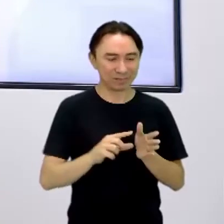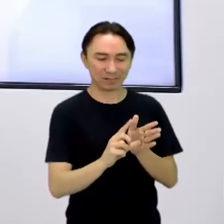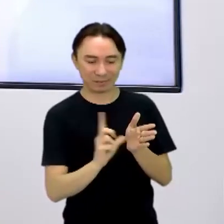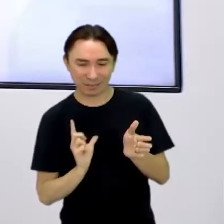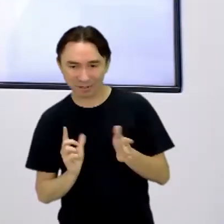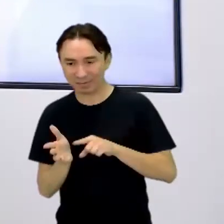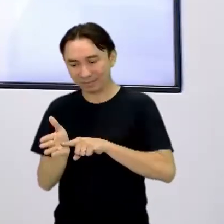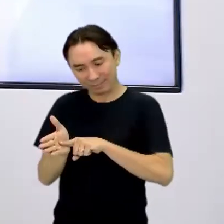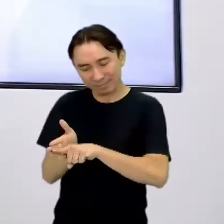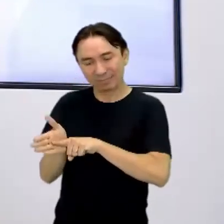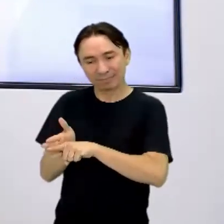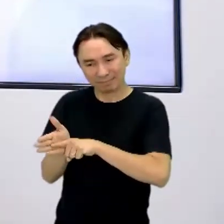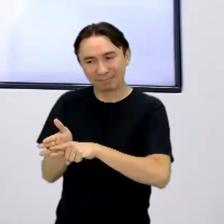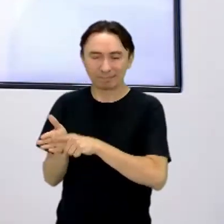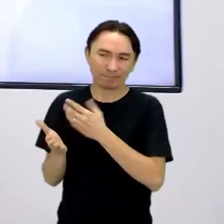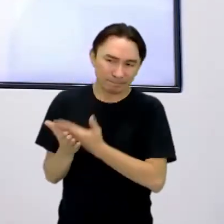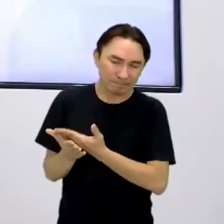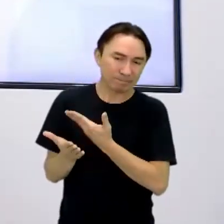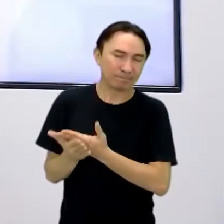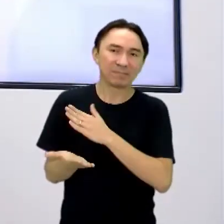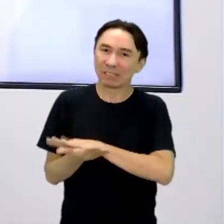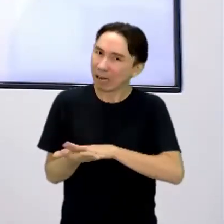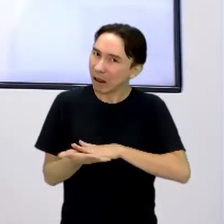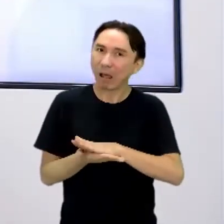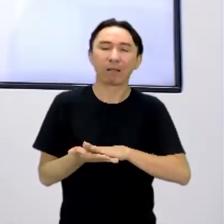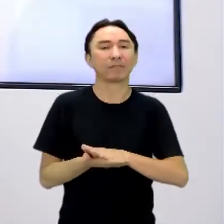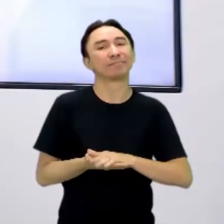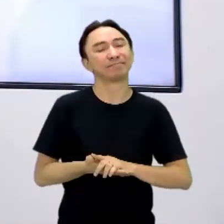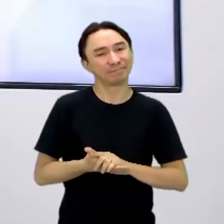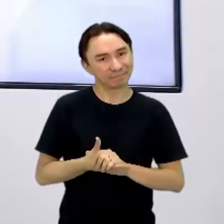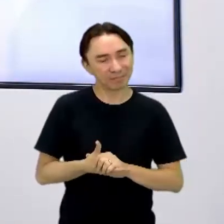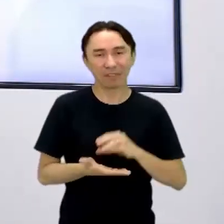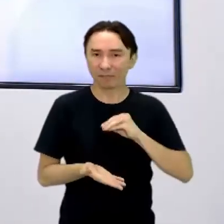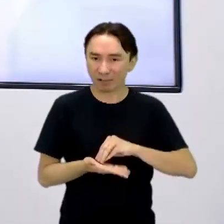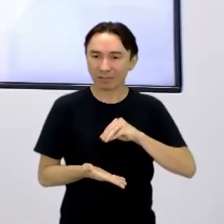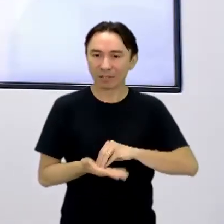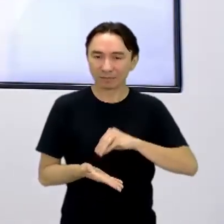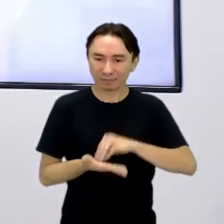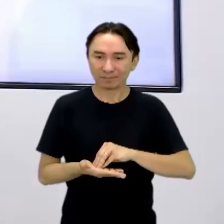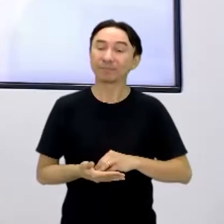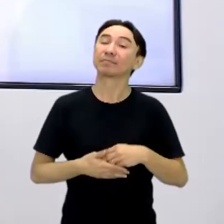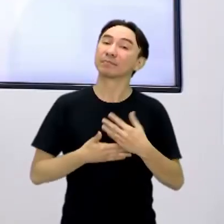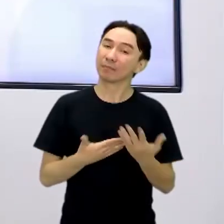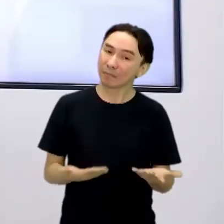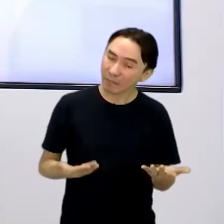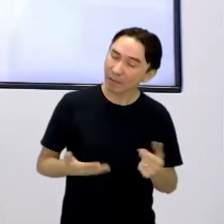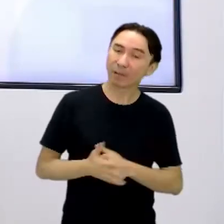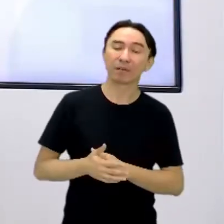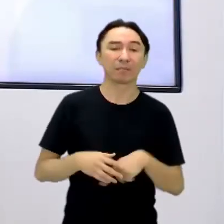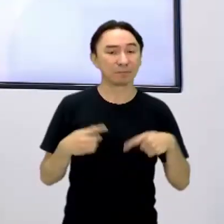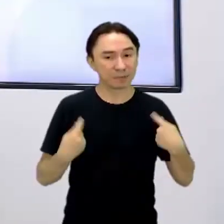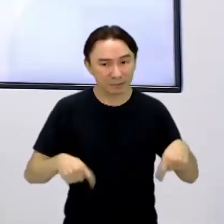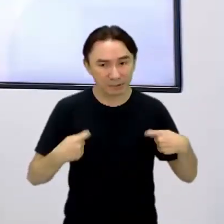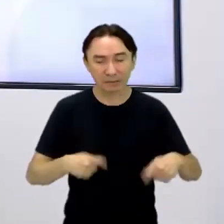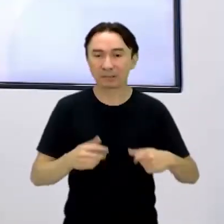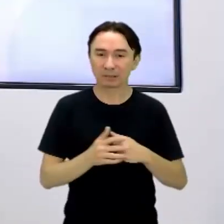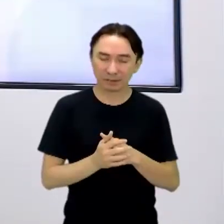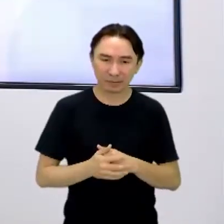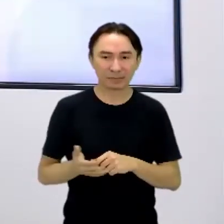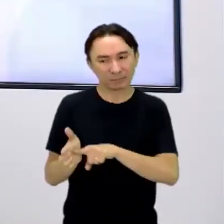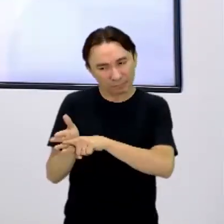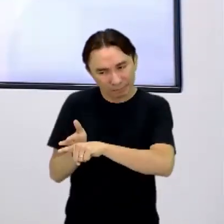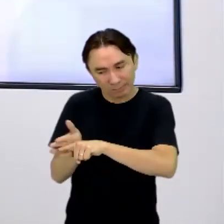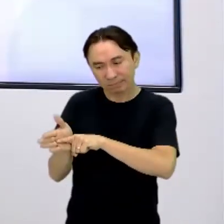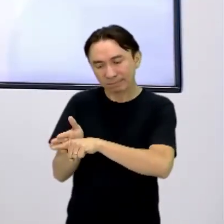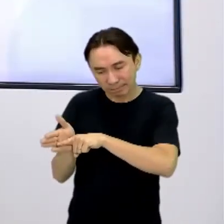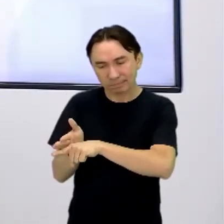Então, para que você tenha aí muitas perguntas durante a entrevista, exige o quê? Uma pesquisa sobre o assunto e a pessoa que